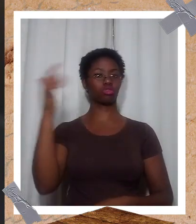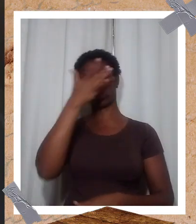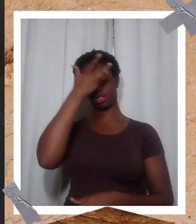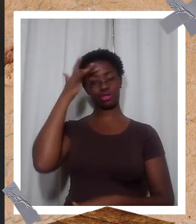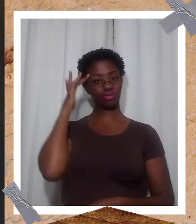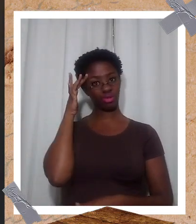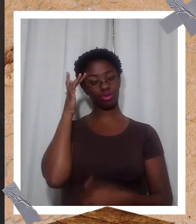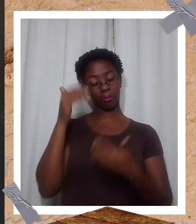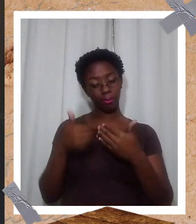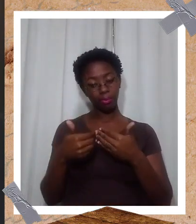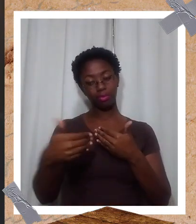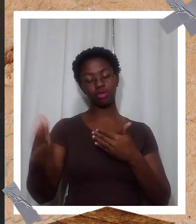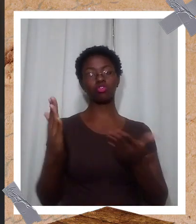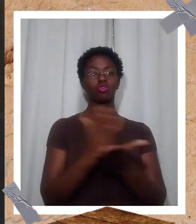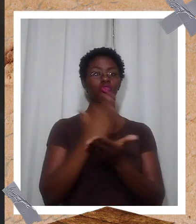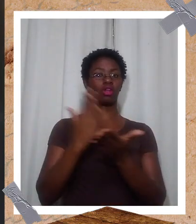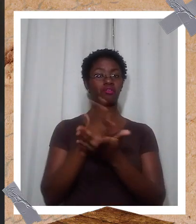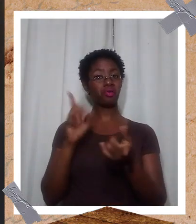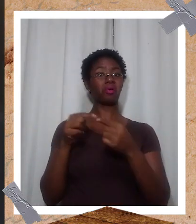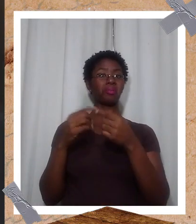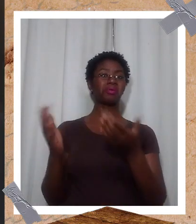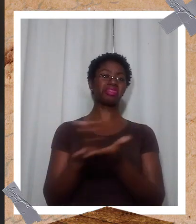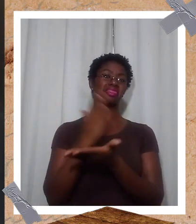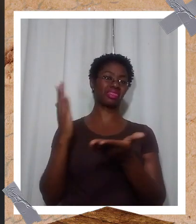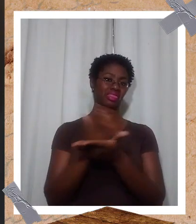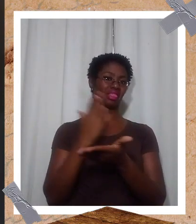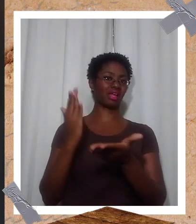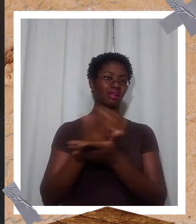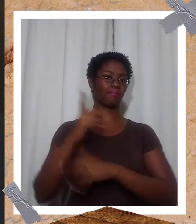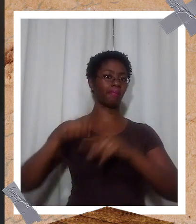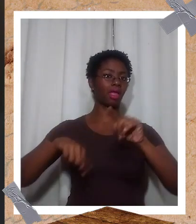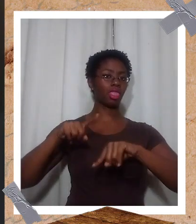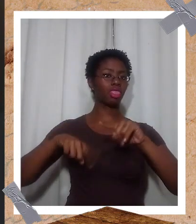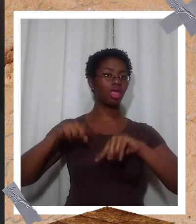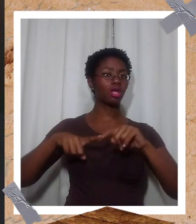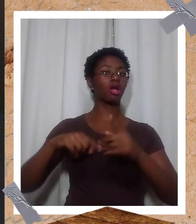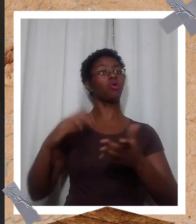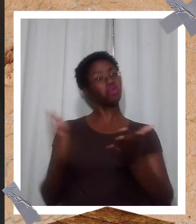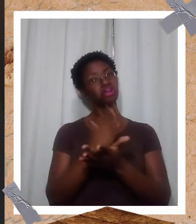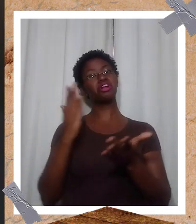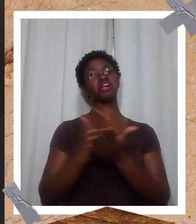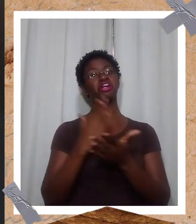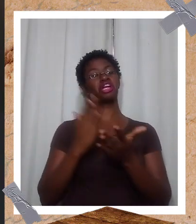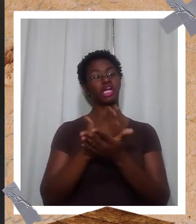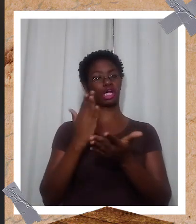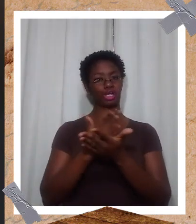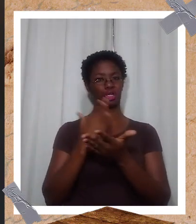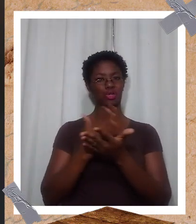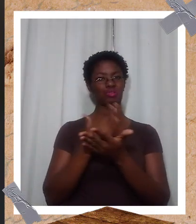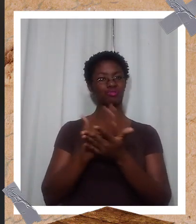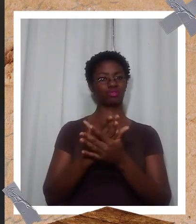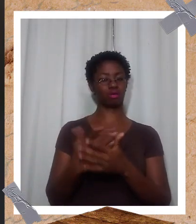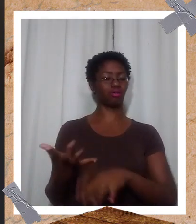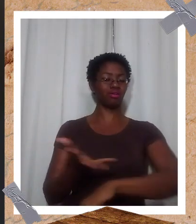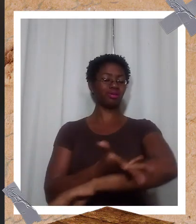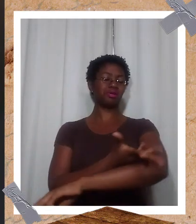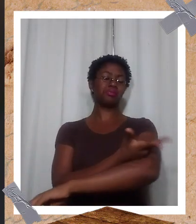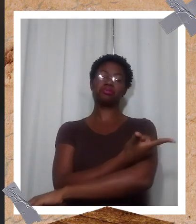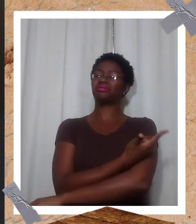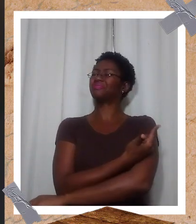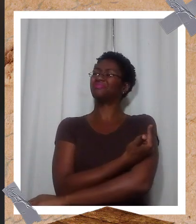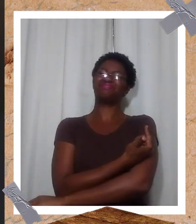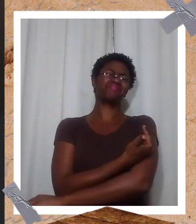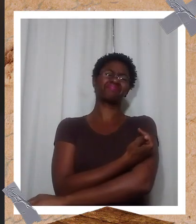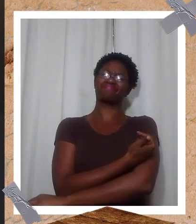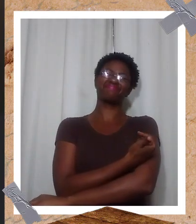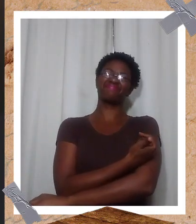a partir do livro, né, com a ferramenta livro, né, com o objeto livro, com o objeto literário. Então eu me emociono bastante assim,